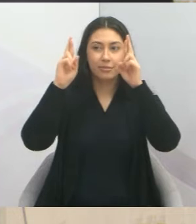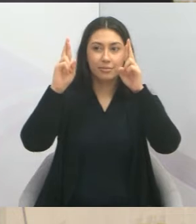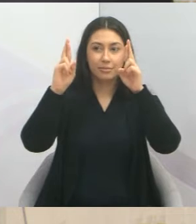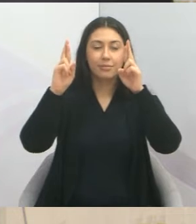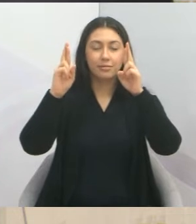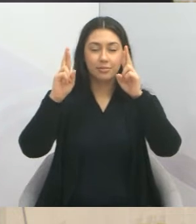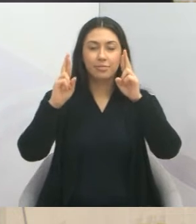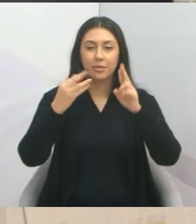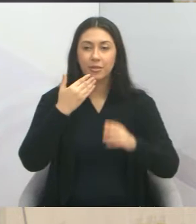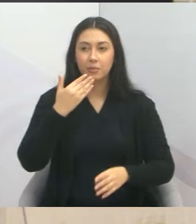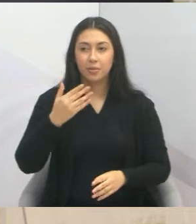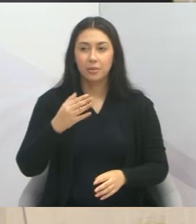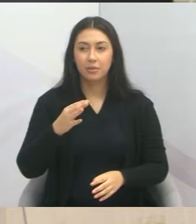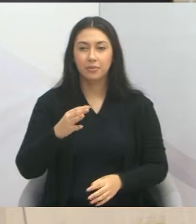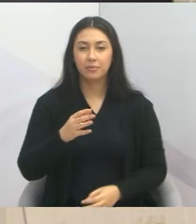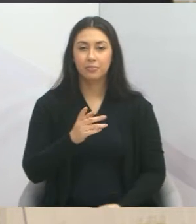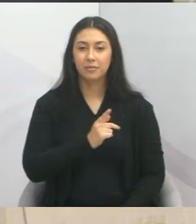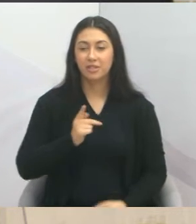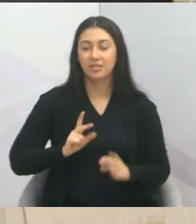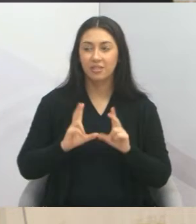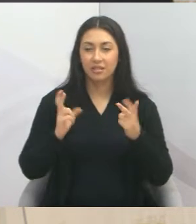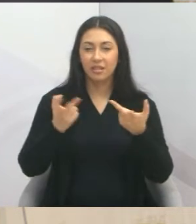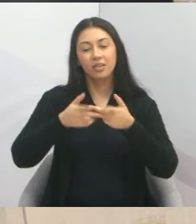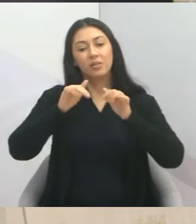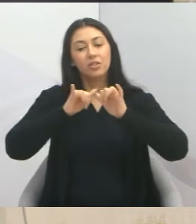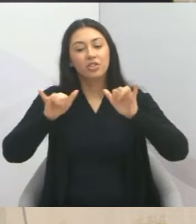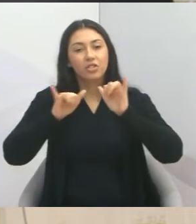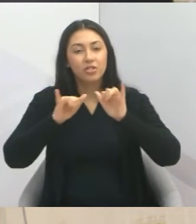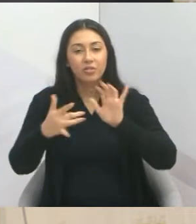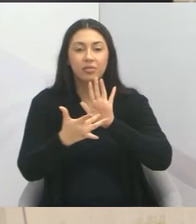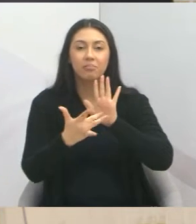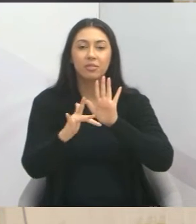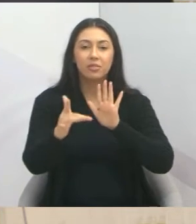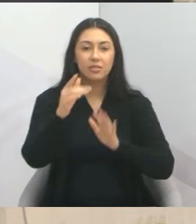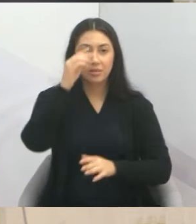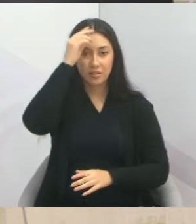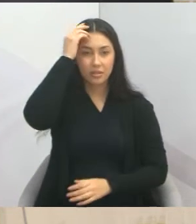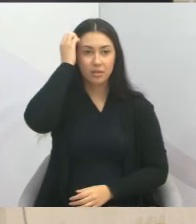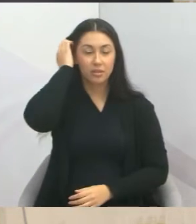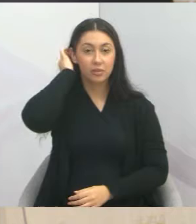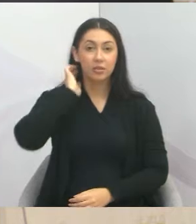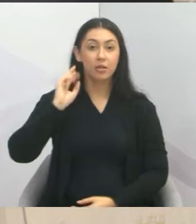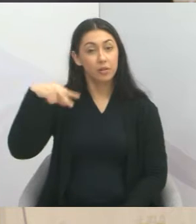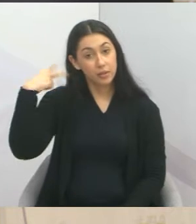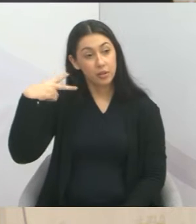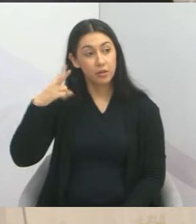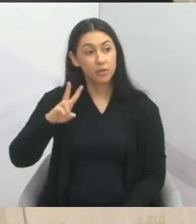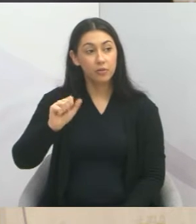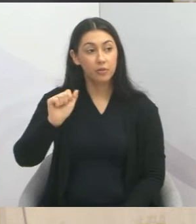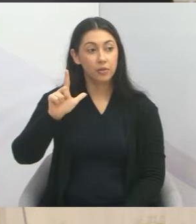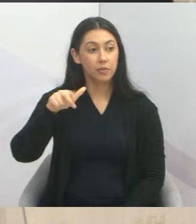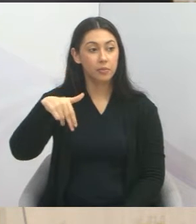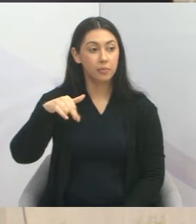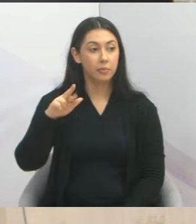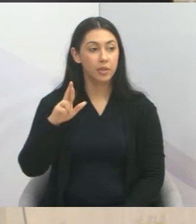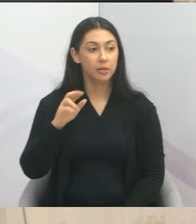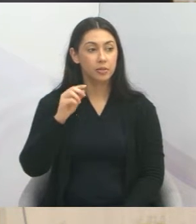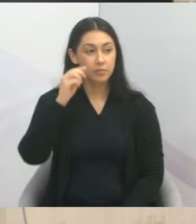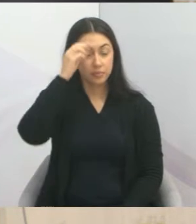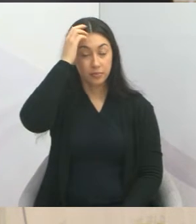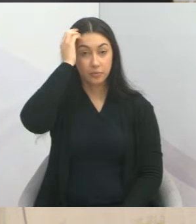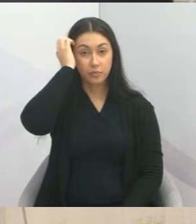casa que seja adotadas as providências habituais pela divulgação da presente manifestação Vereador Valmir do parque Meia